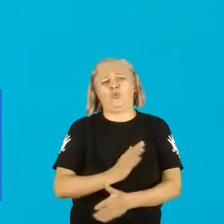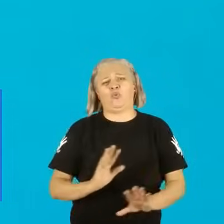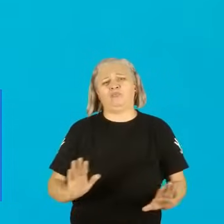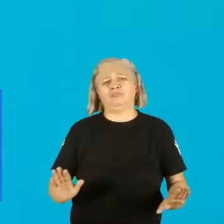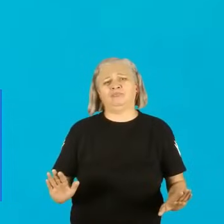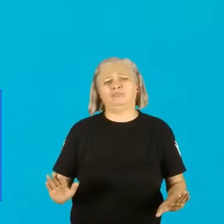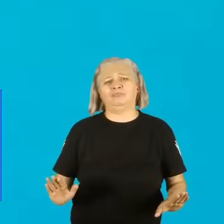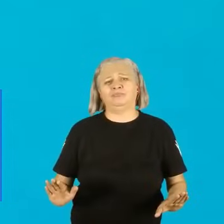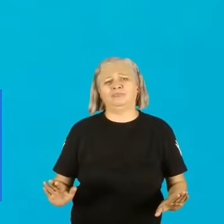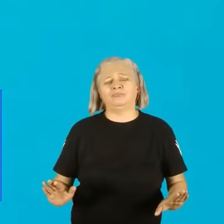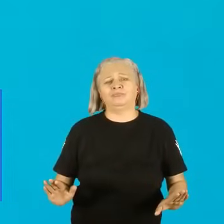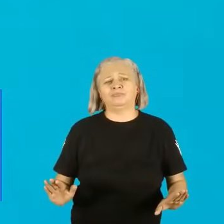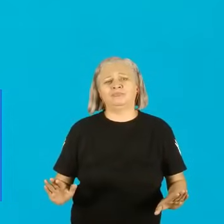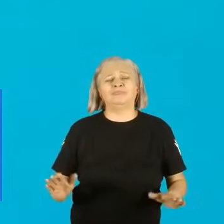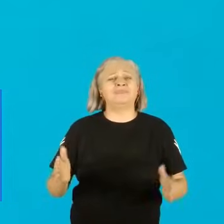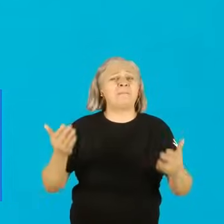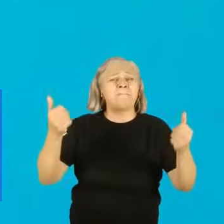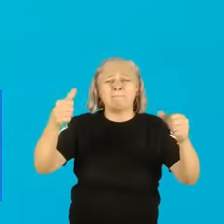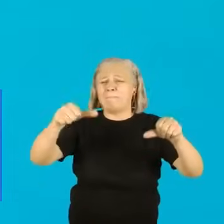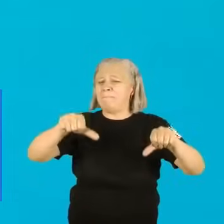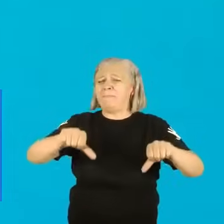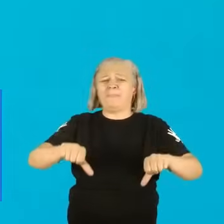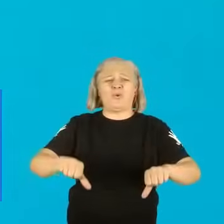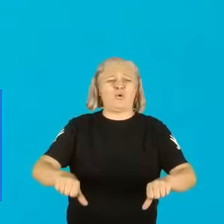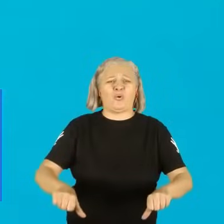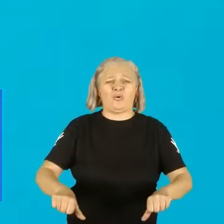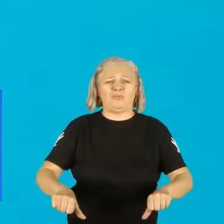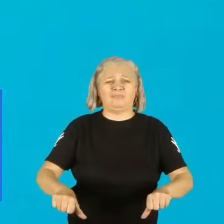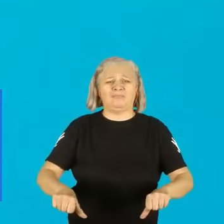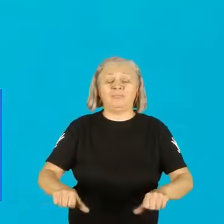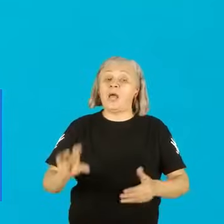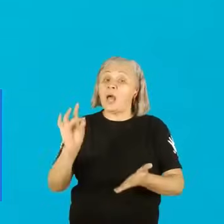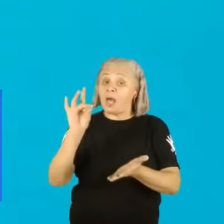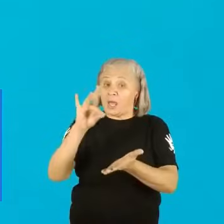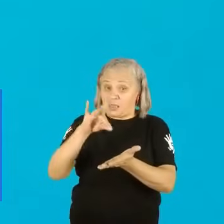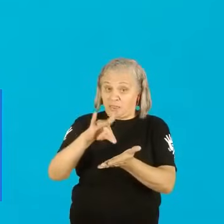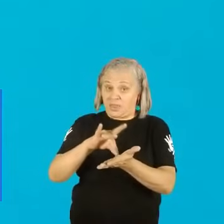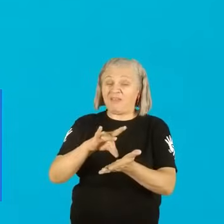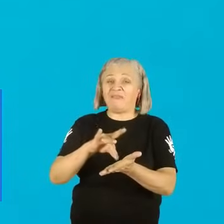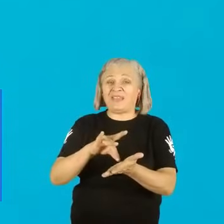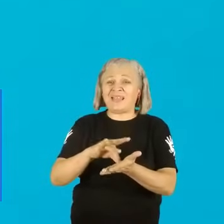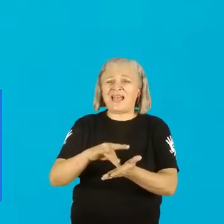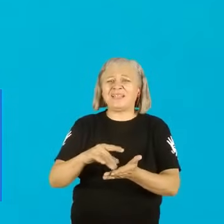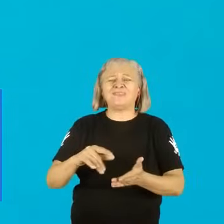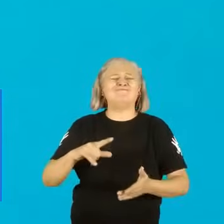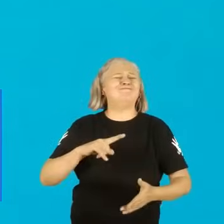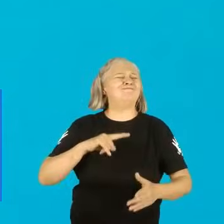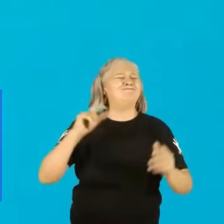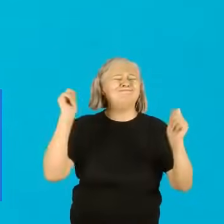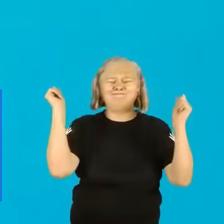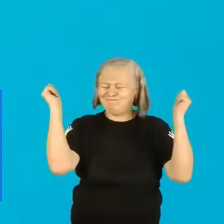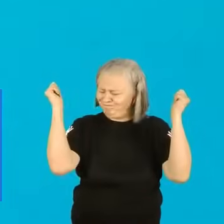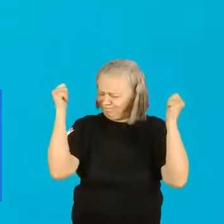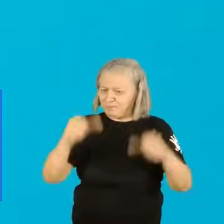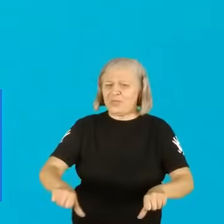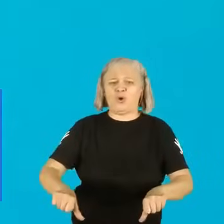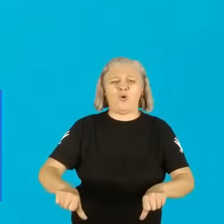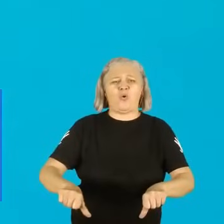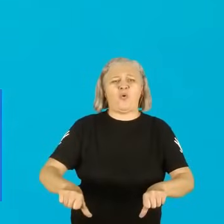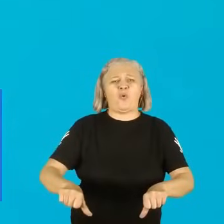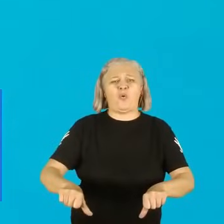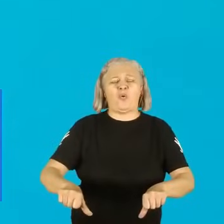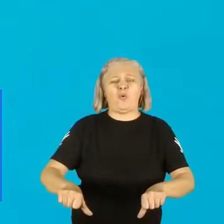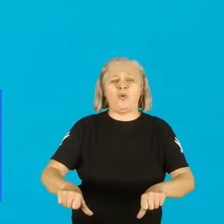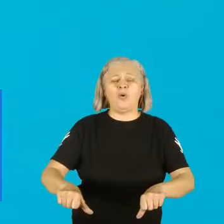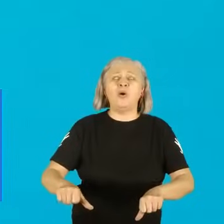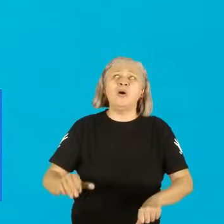melhorar. Na verdade, havia piorado. Tendo ouvido falar